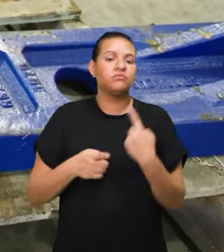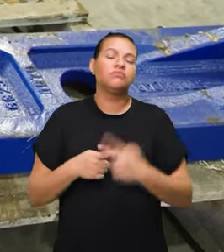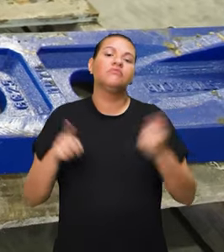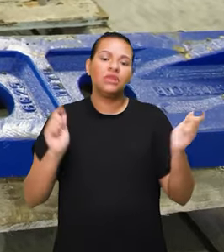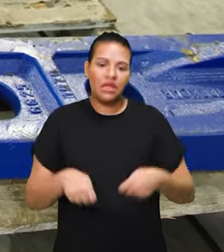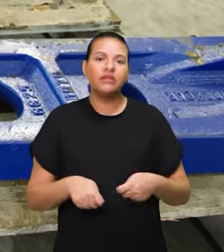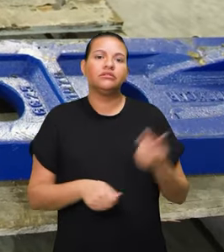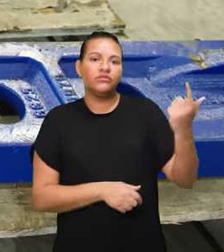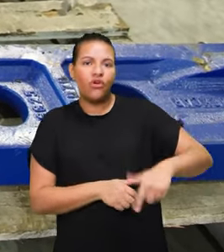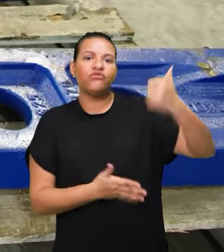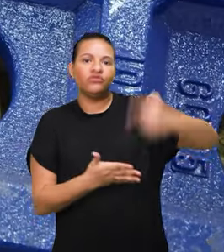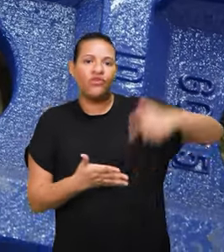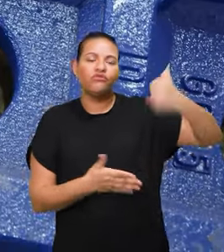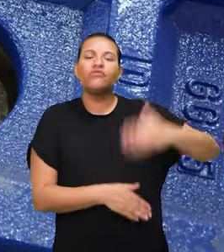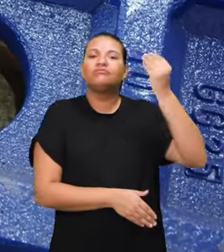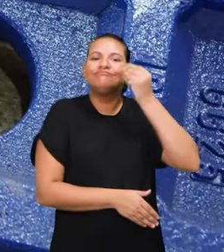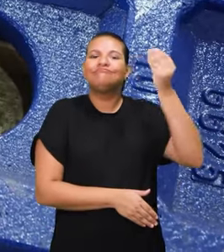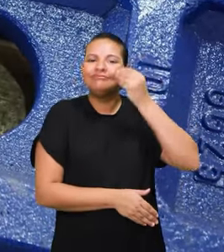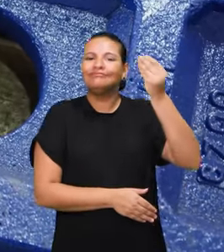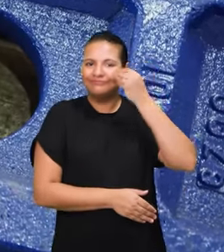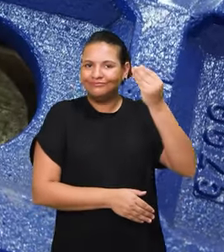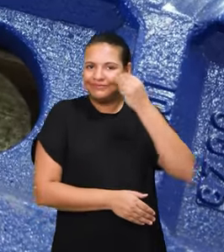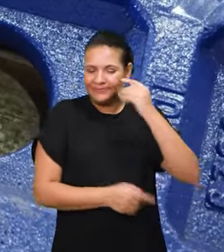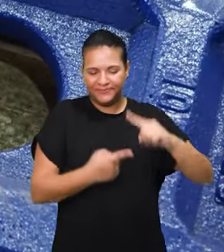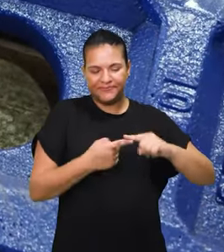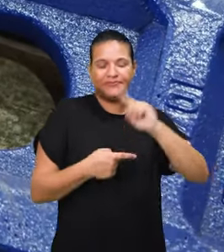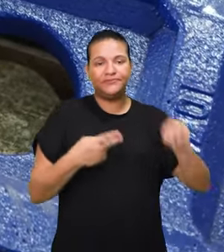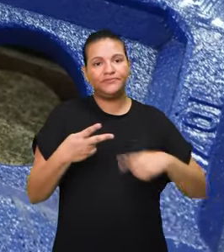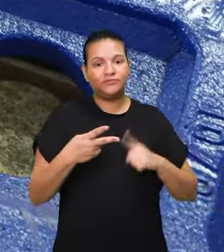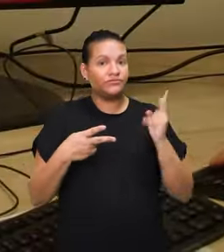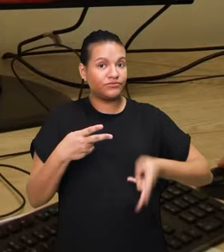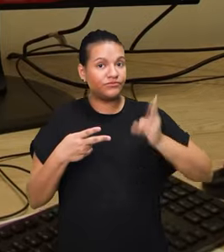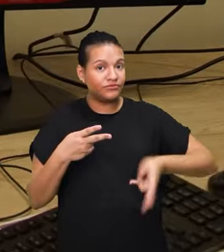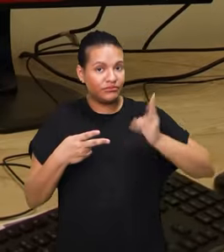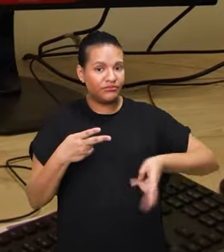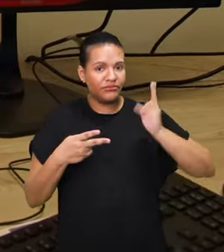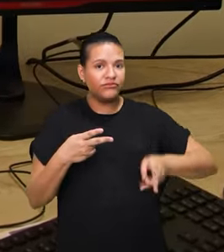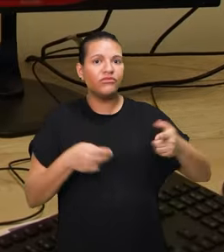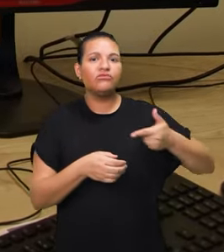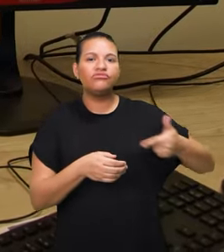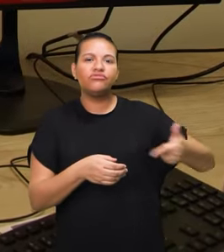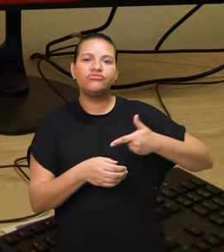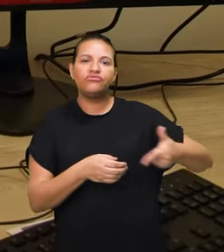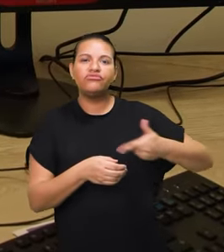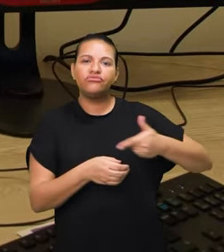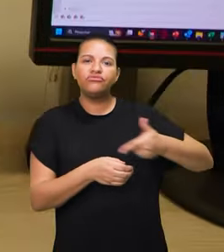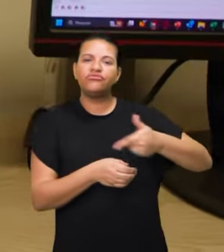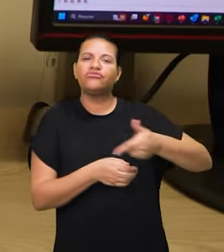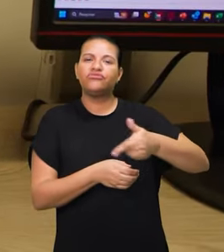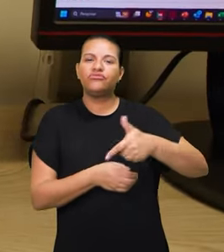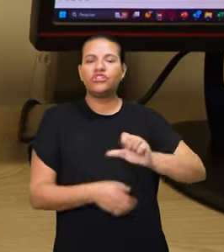garantir a repetibilidade em todos os subconjuntos em uma barra de ferro azul está gravado stância nos processos de